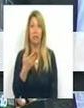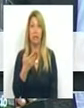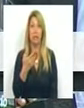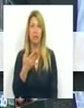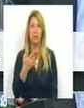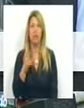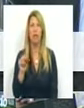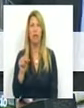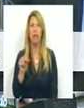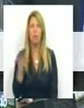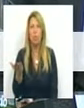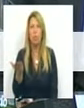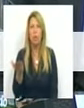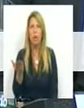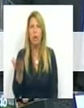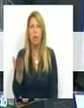foi de novembro, né?